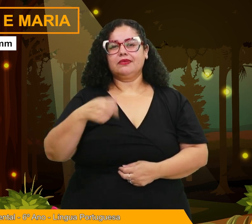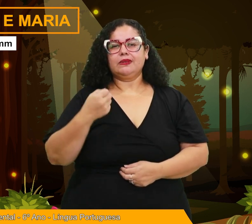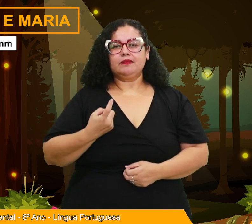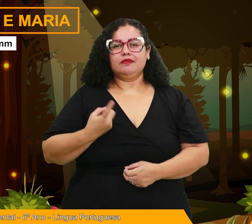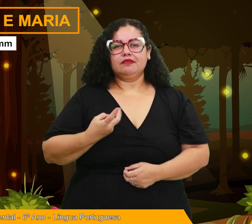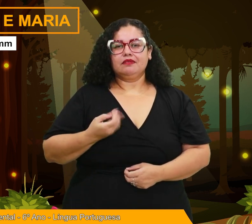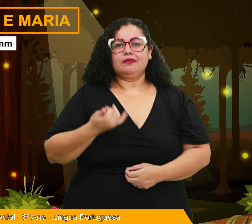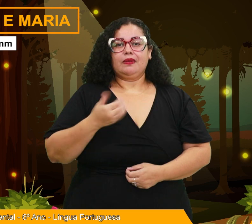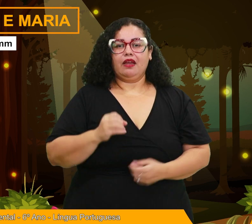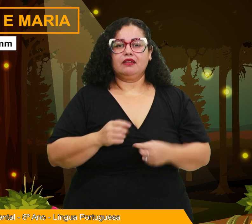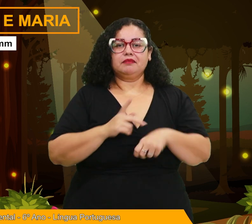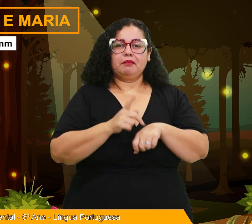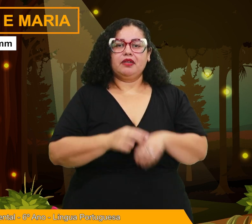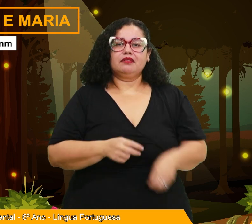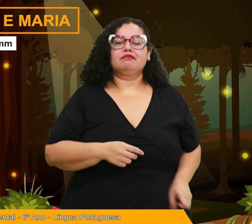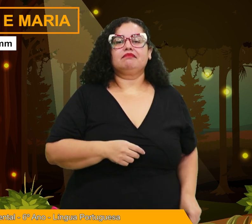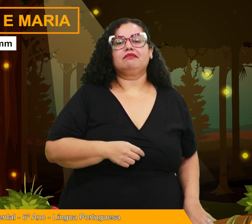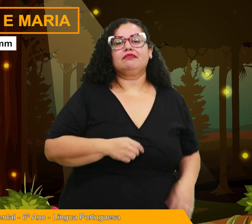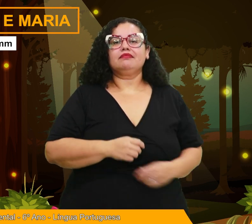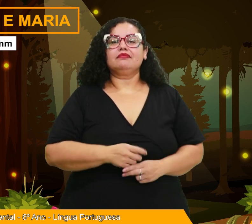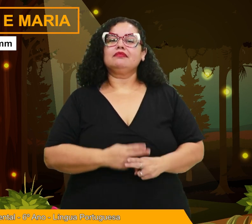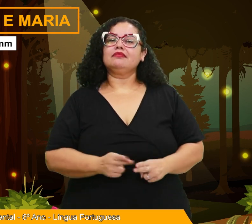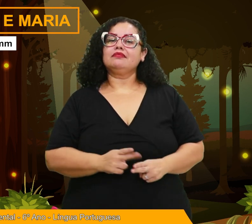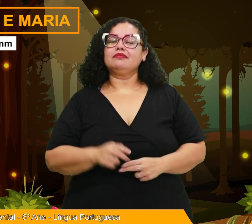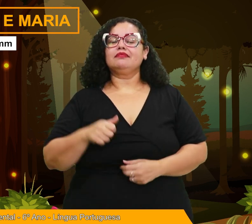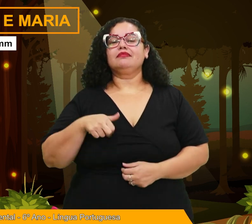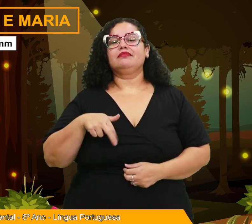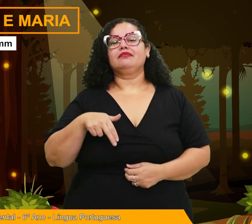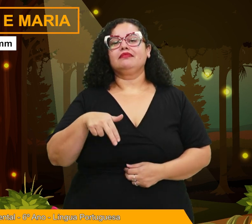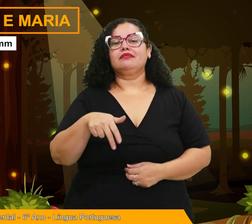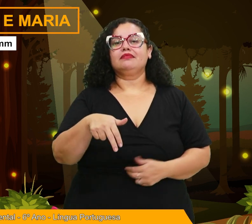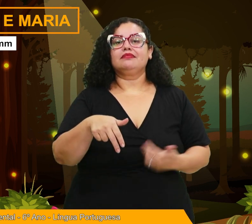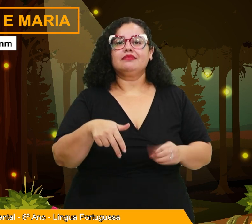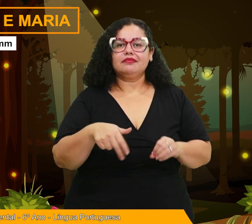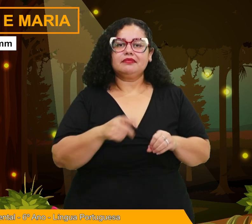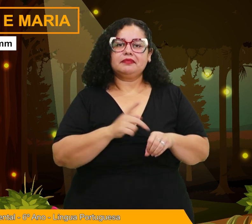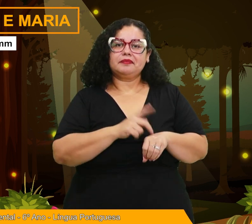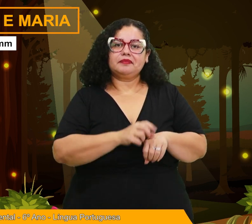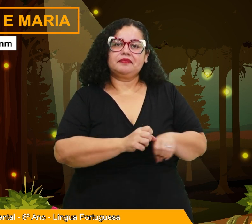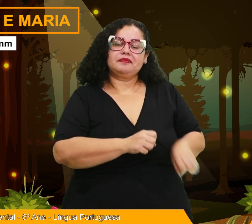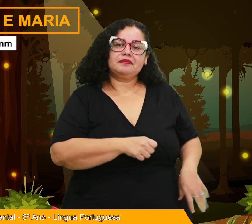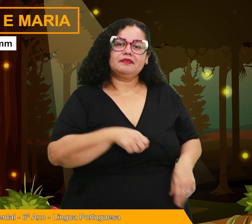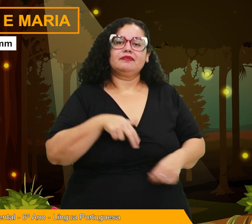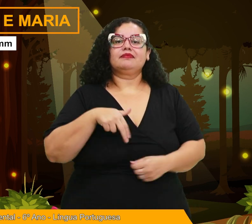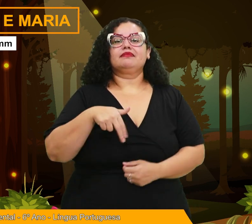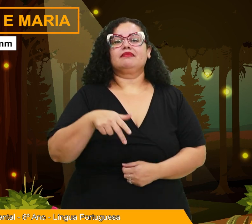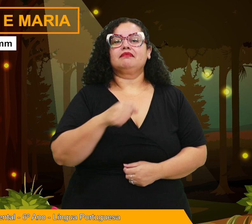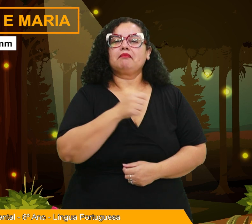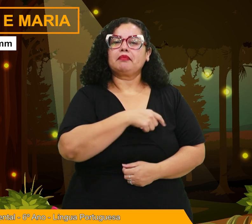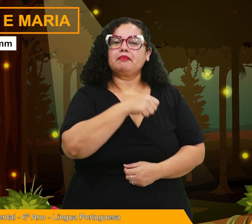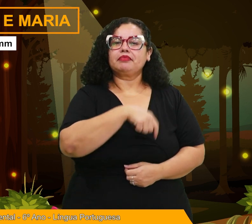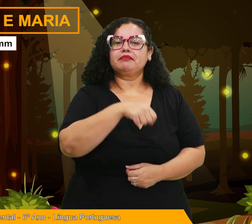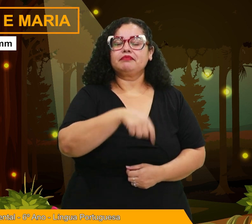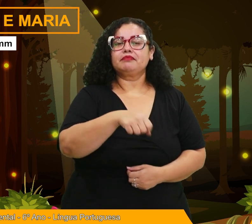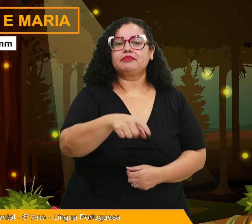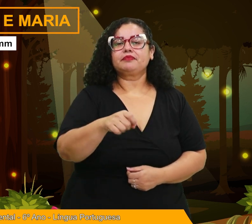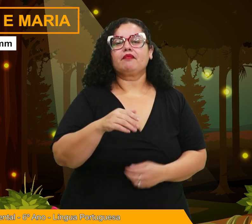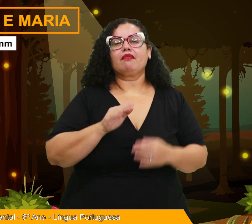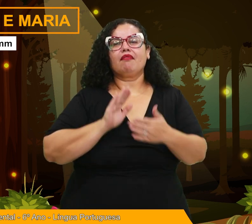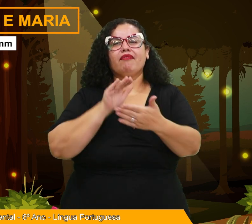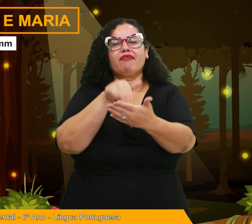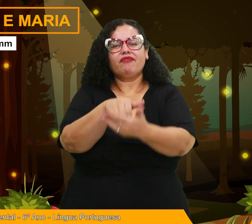João deixava cair no chão uma pedrinha branca sem que ninguém percebesse. Quando chegaram bem no meio da mata, a madrasta